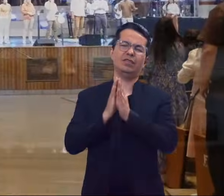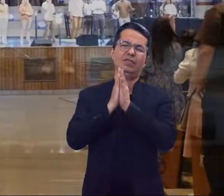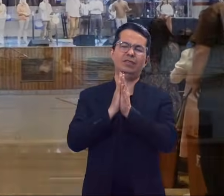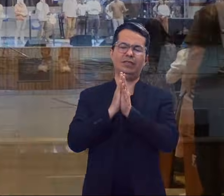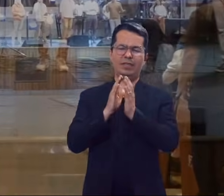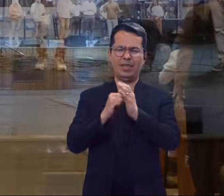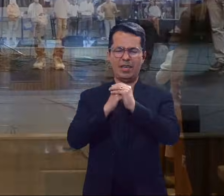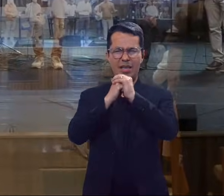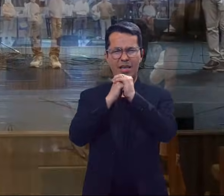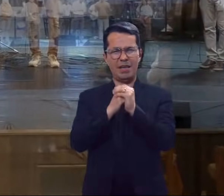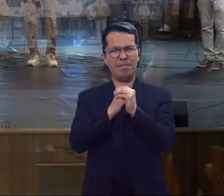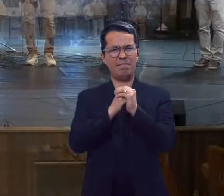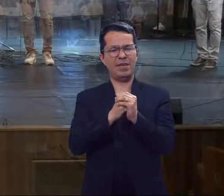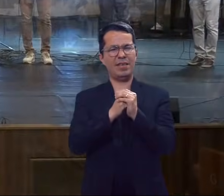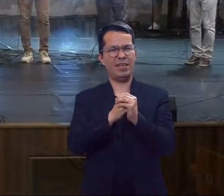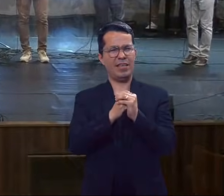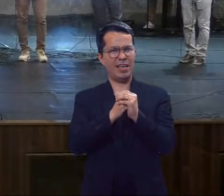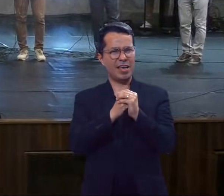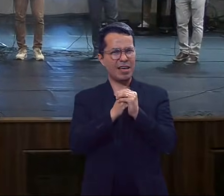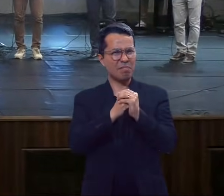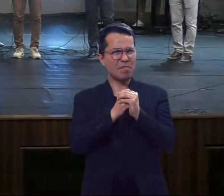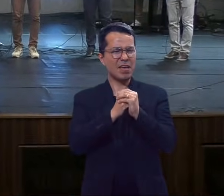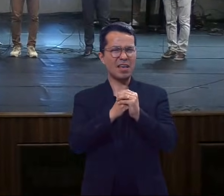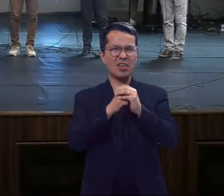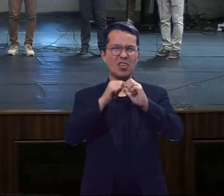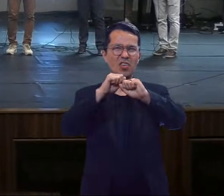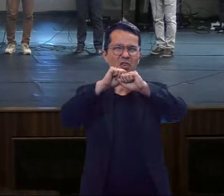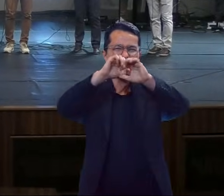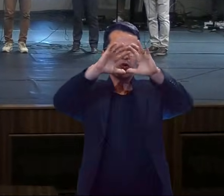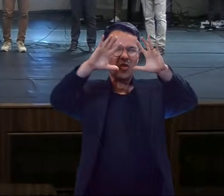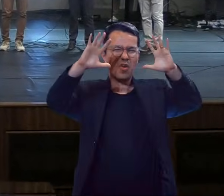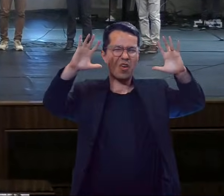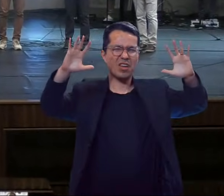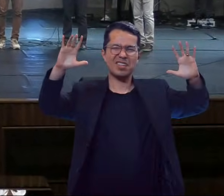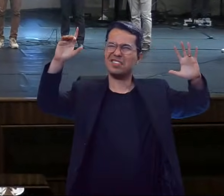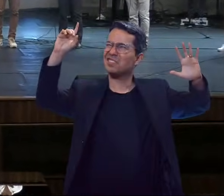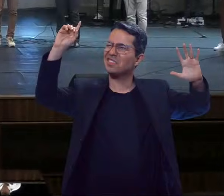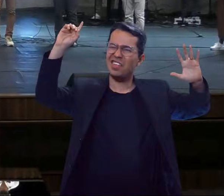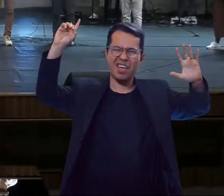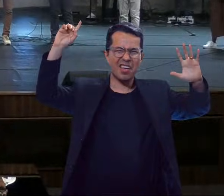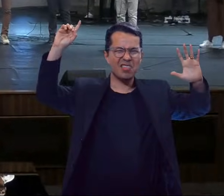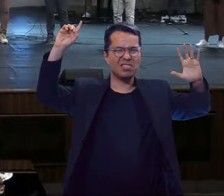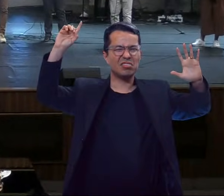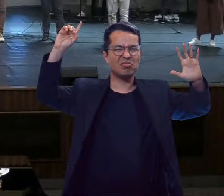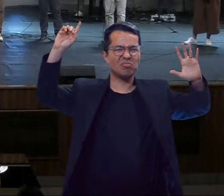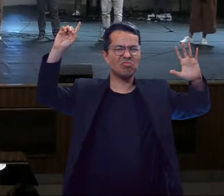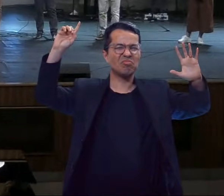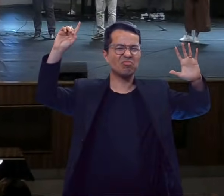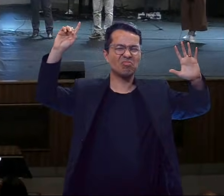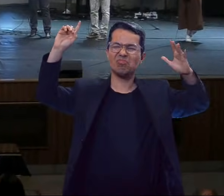Amém, amém e amém. Glória a Deus, que Deus te abençoe.